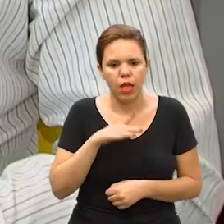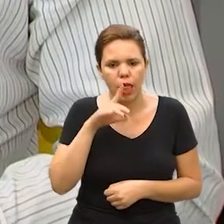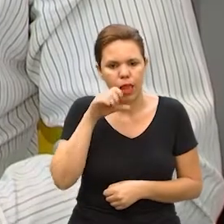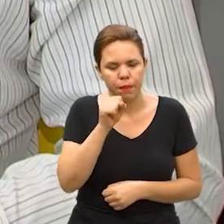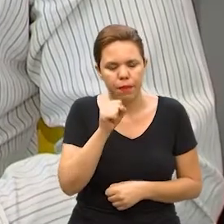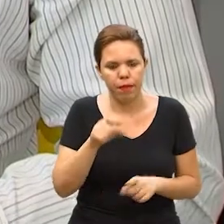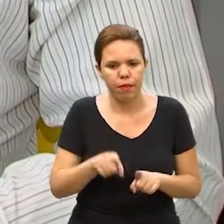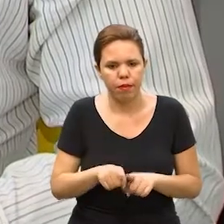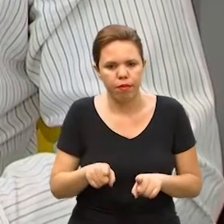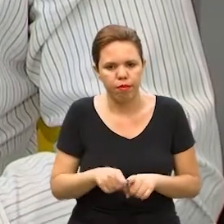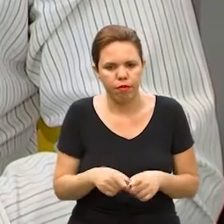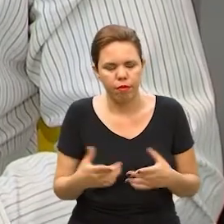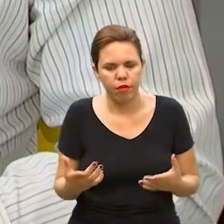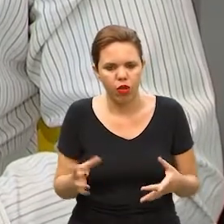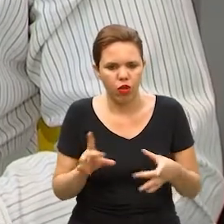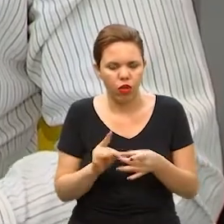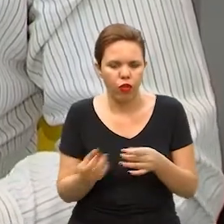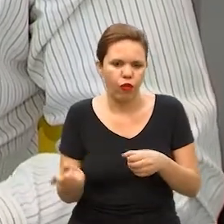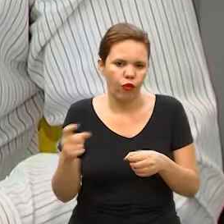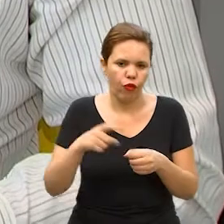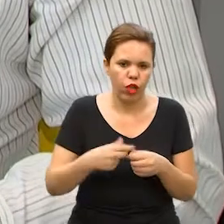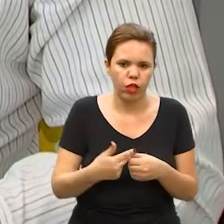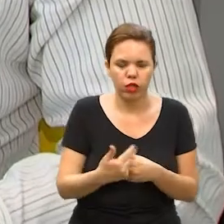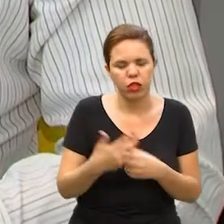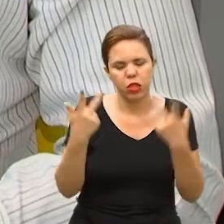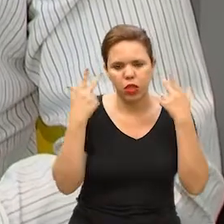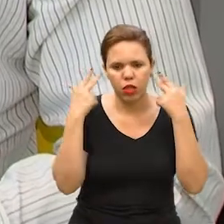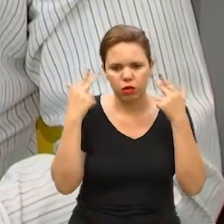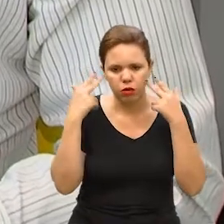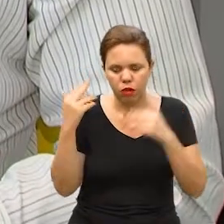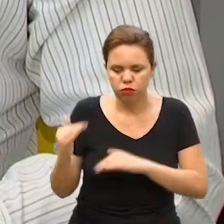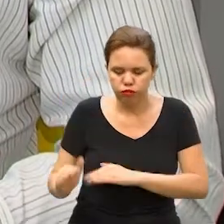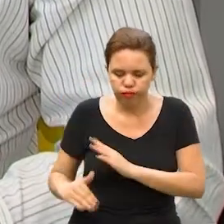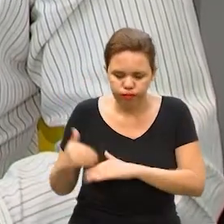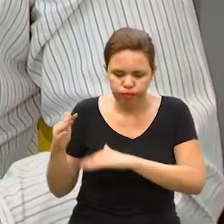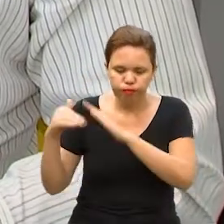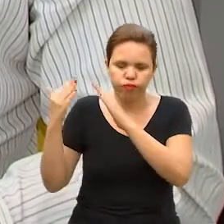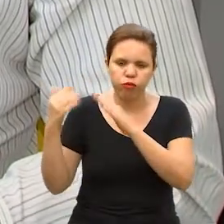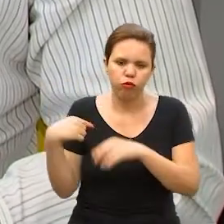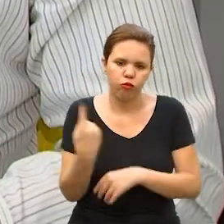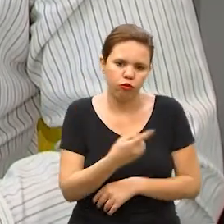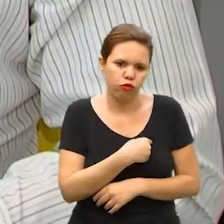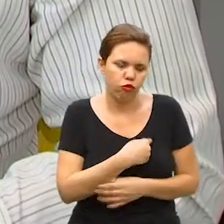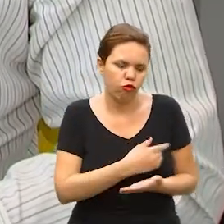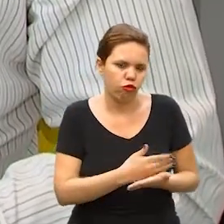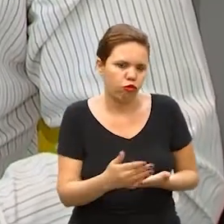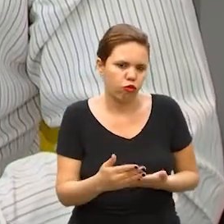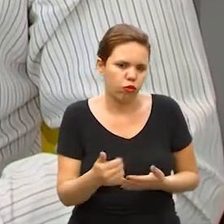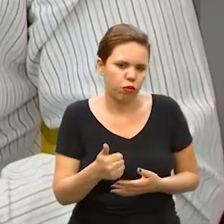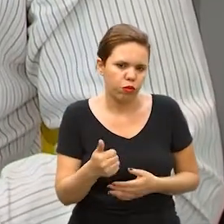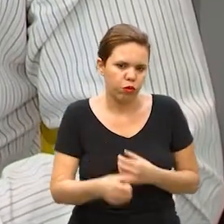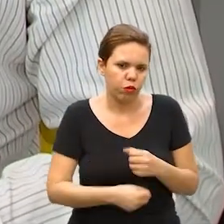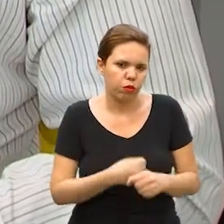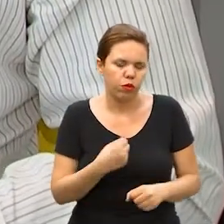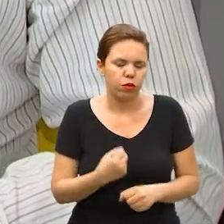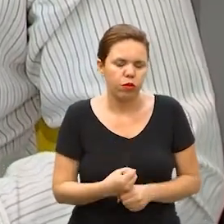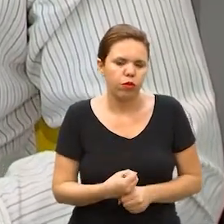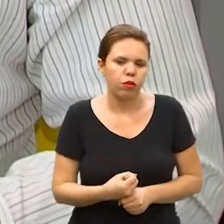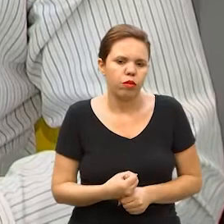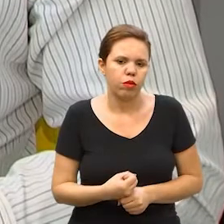conexão de volta com a Unicamp foi uma coisa natural e gradual. Quando a gente começou, no primeiro ano, a